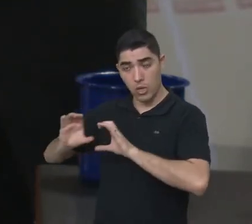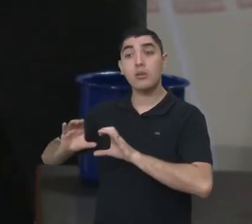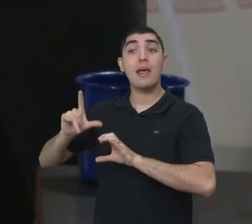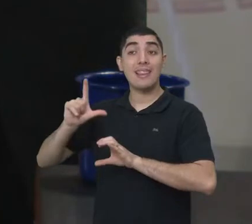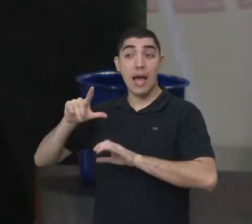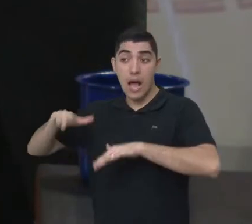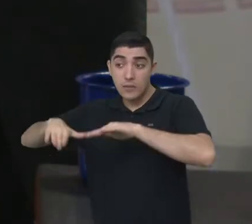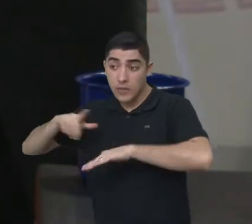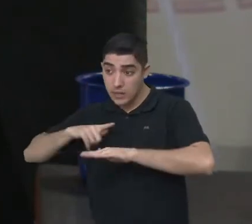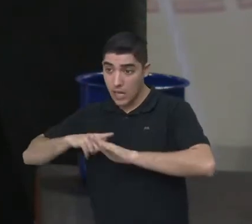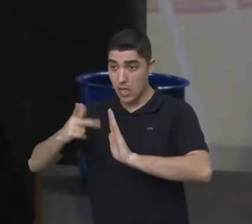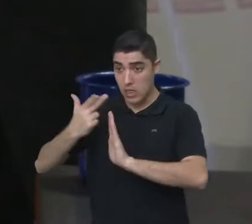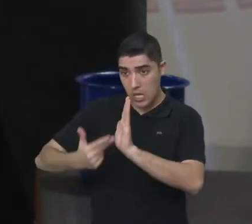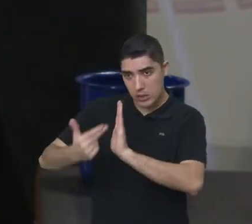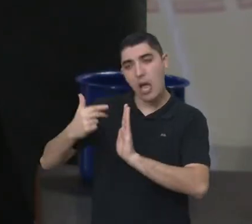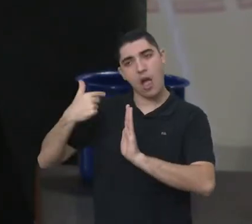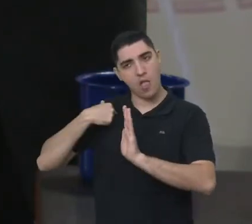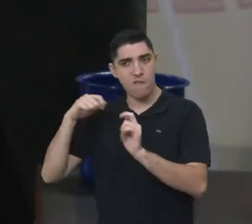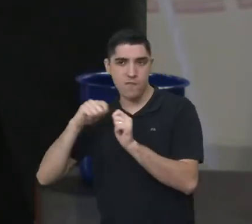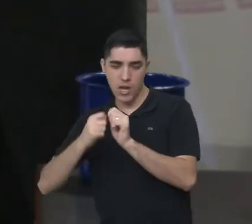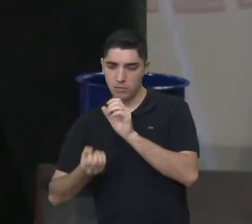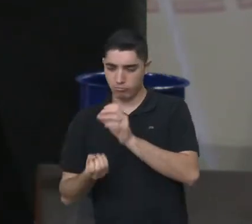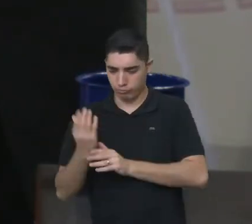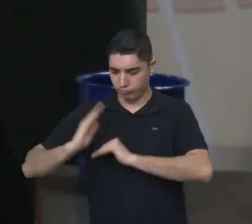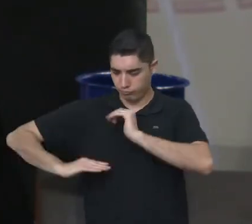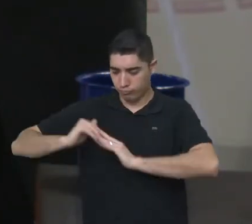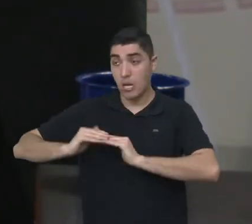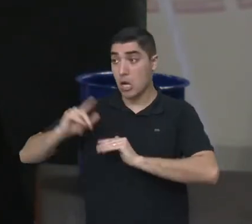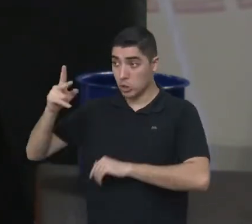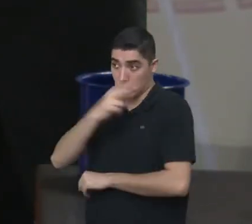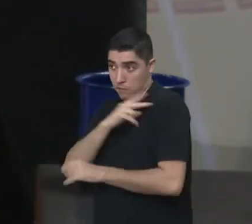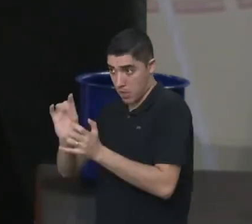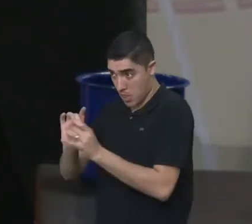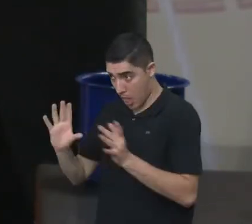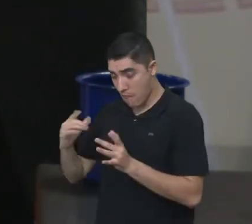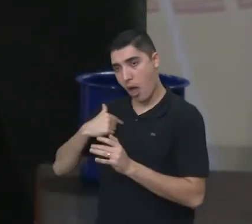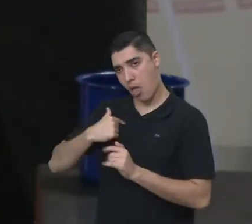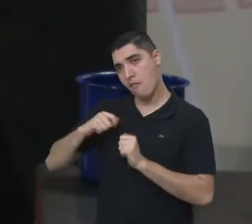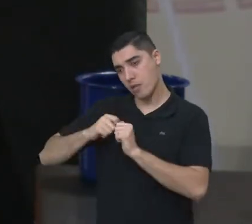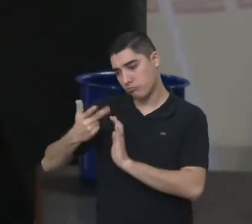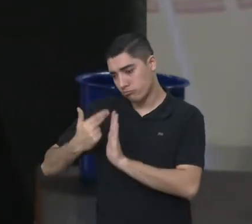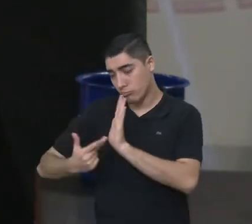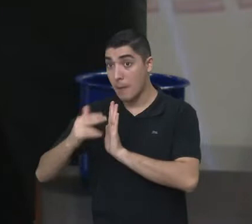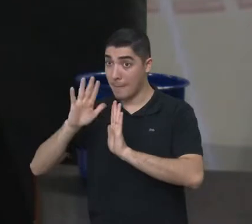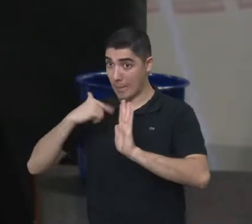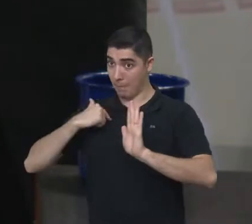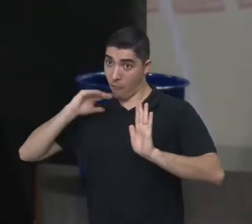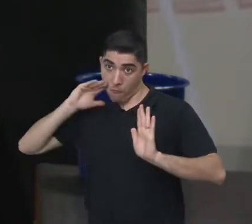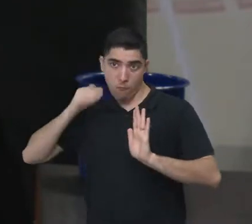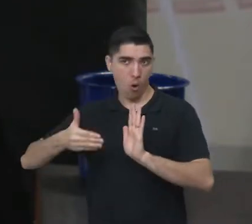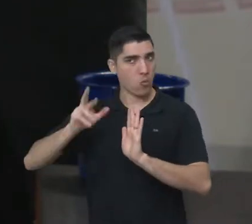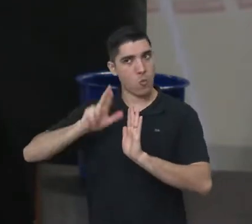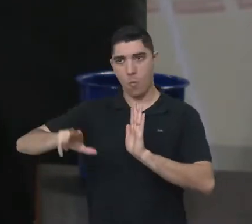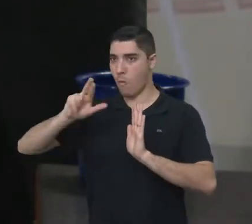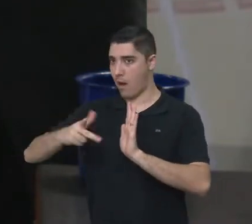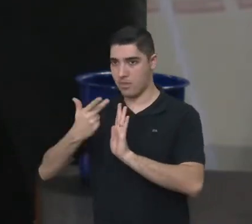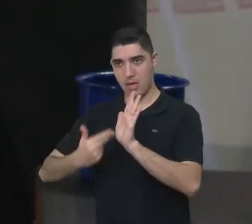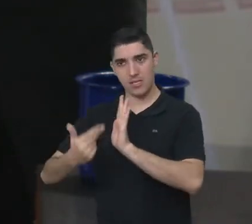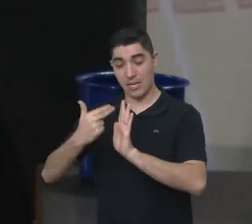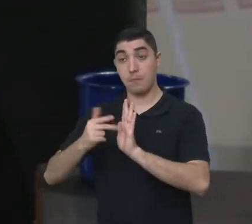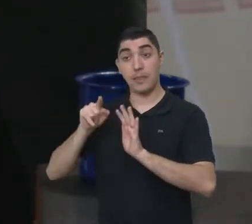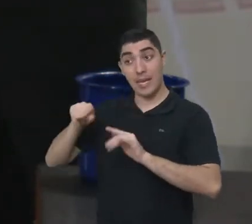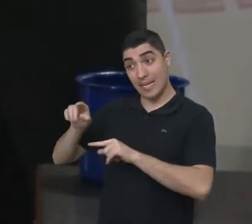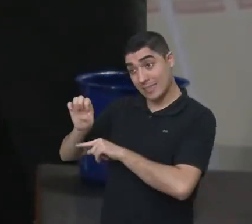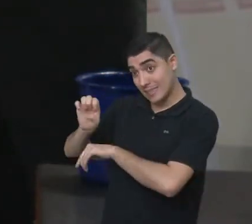tinha ilustração também quando dava para pôr, eu colocava, às vezes o chefe deixava desenhar, mas não era o meu foco ilustração. Mas